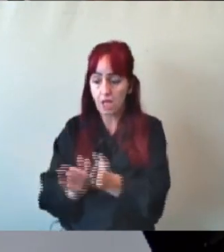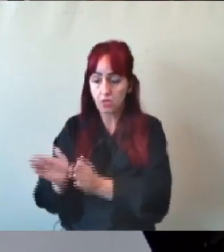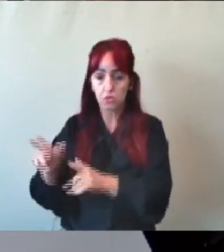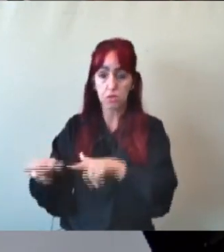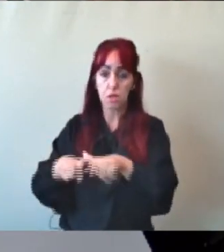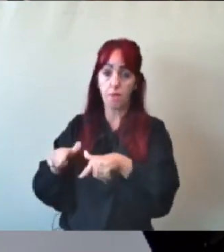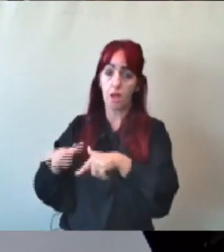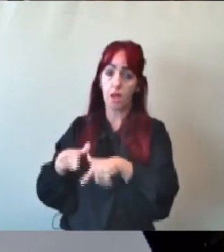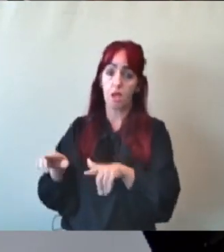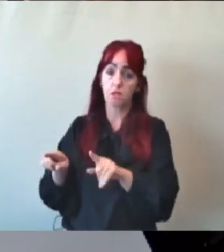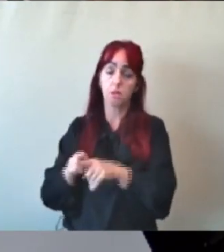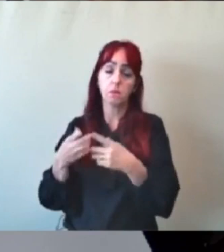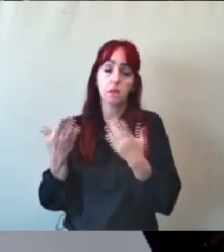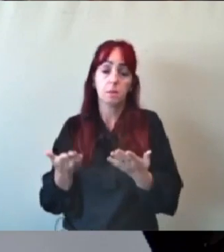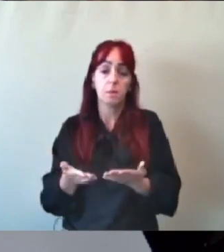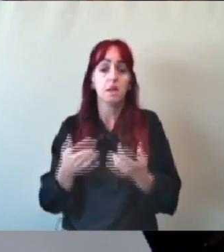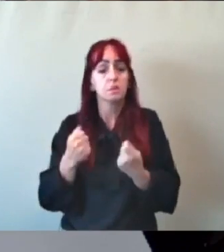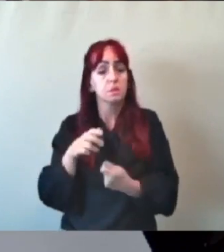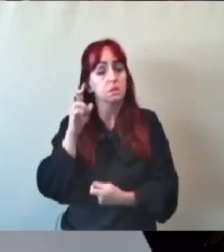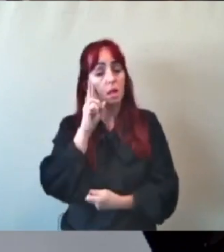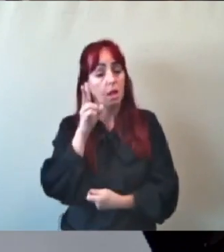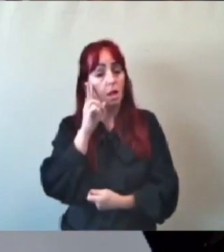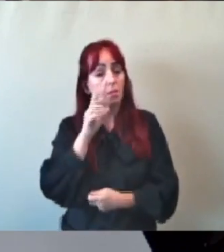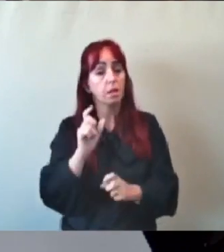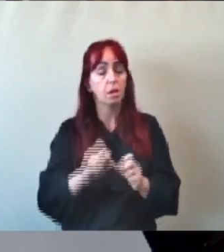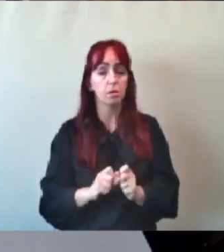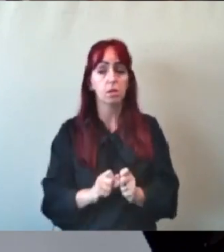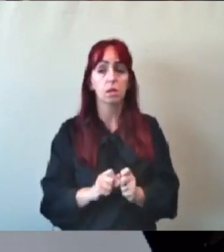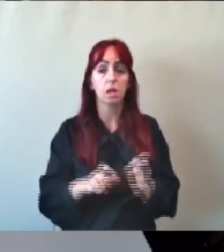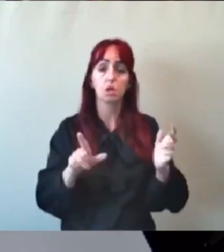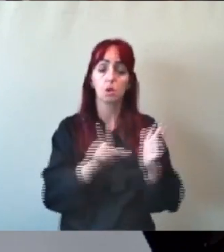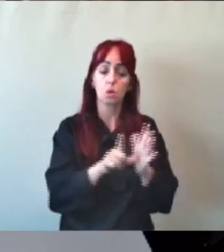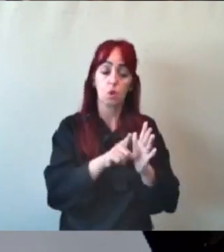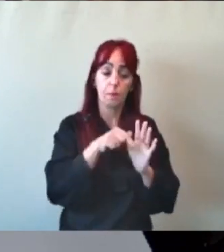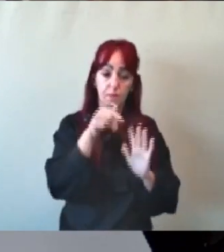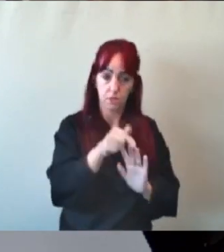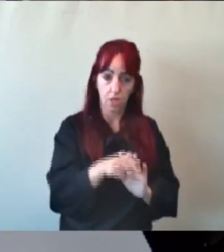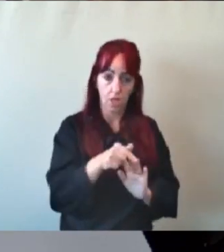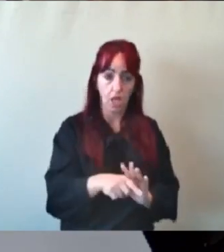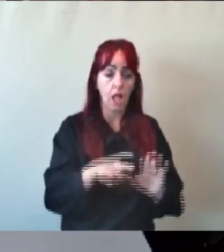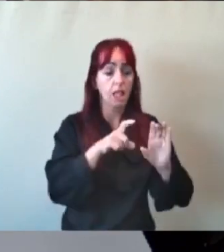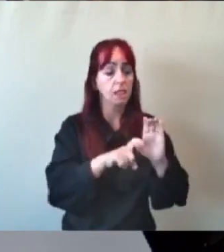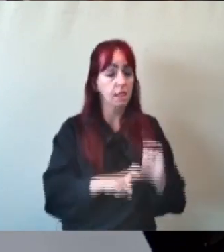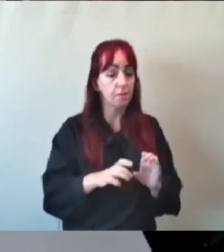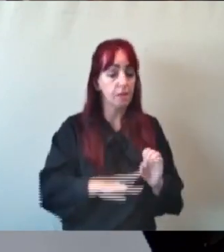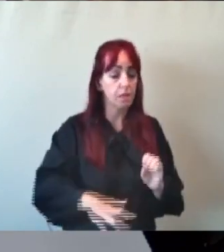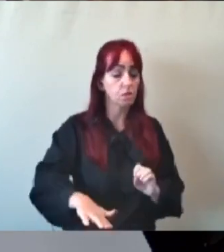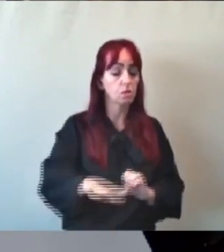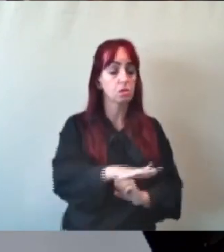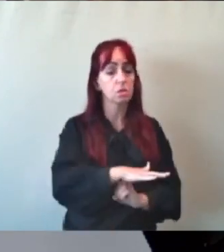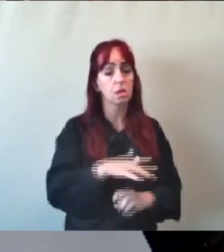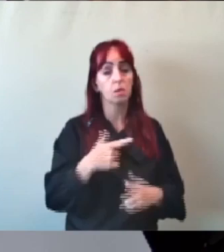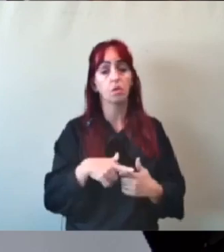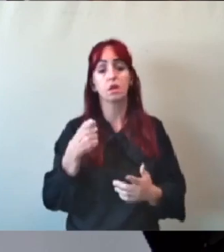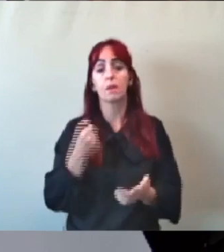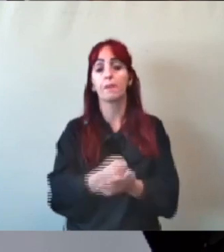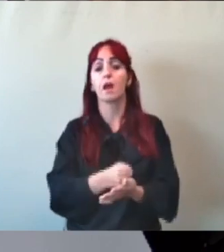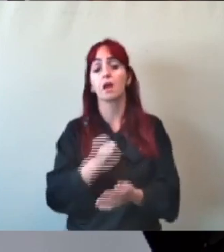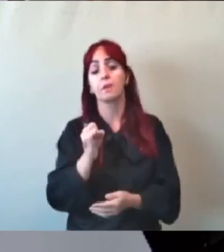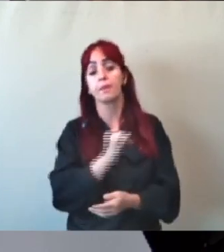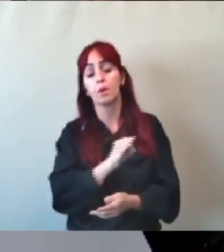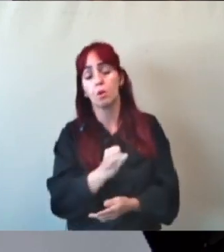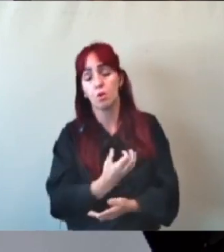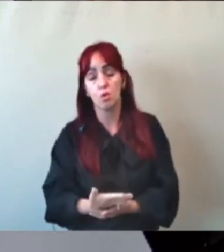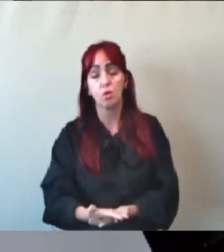os comerciantes, sim, dependem, né? Dependem do espaço, paga onde os impostos, os veículos, né, possam, né, parar para